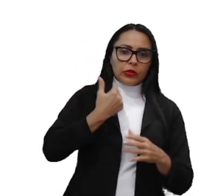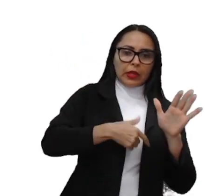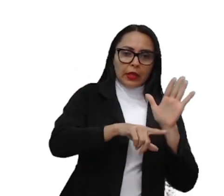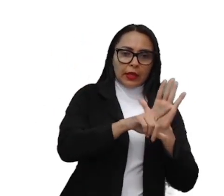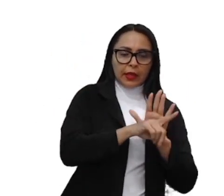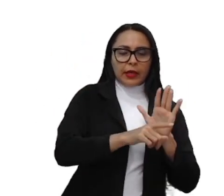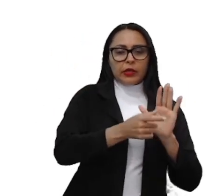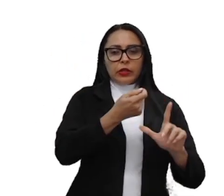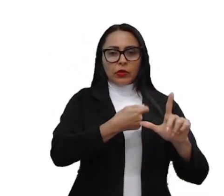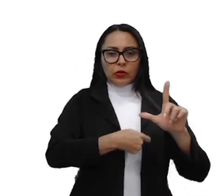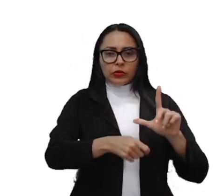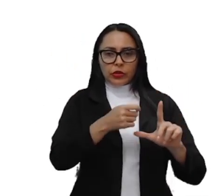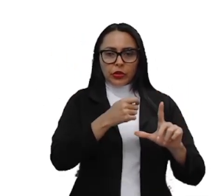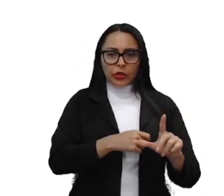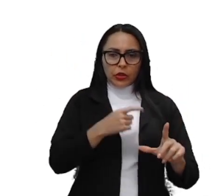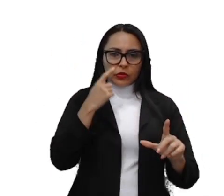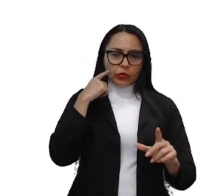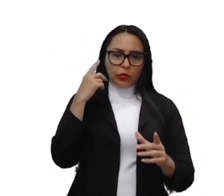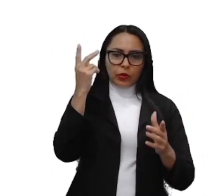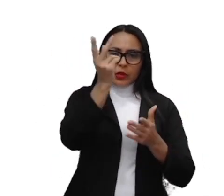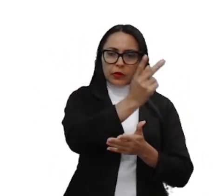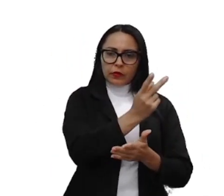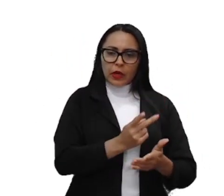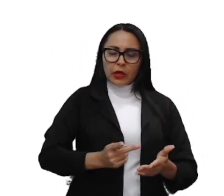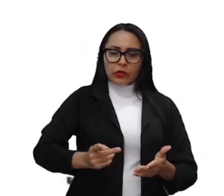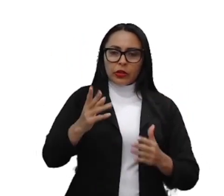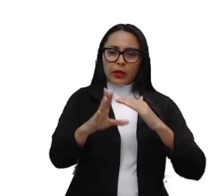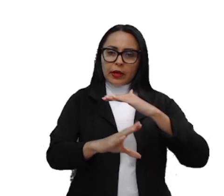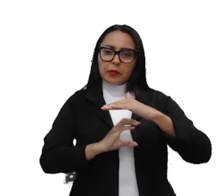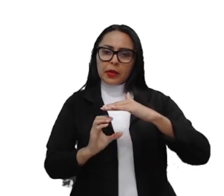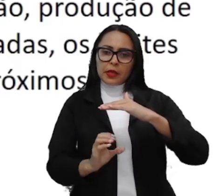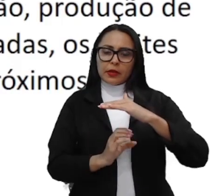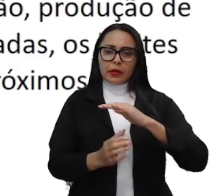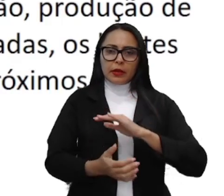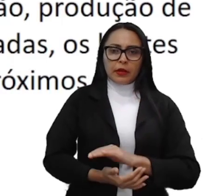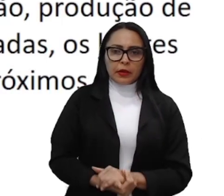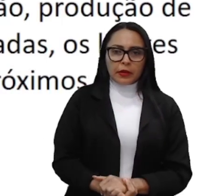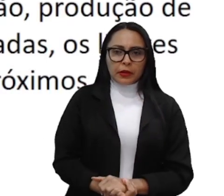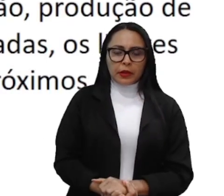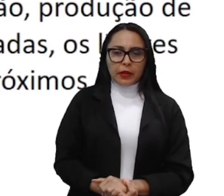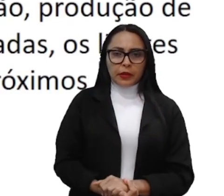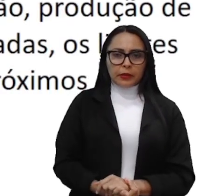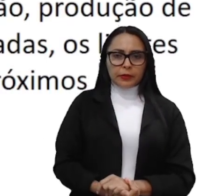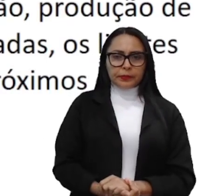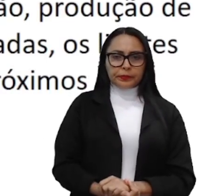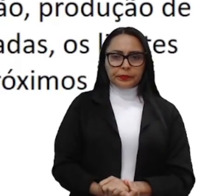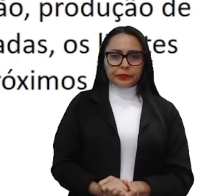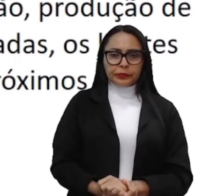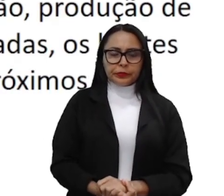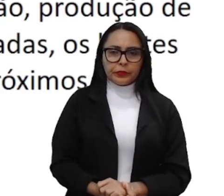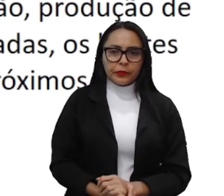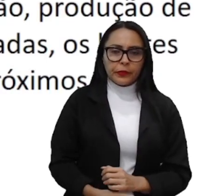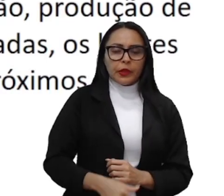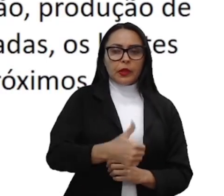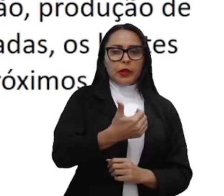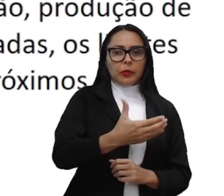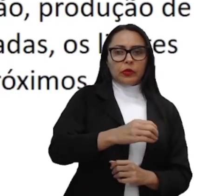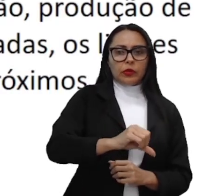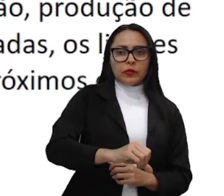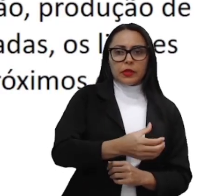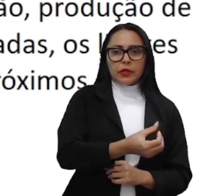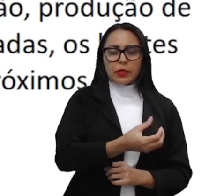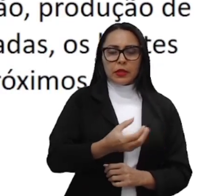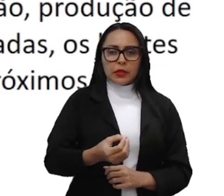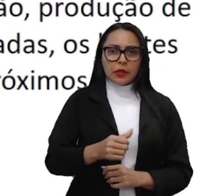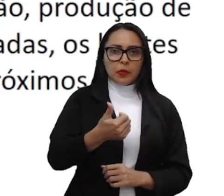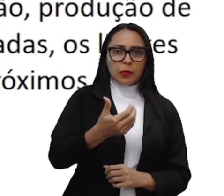legal, valor logístico e valor de imagem corporativo, entre outras. Desde as décadas de 1960